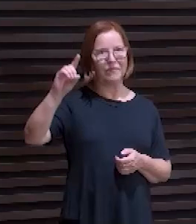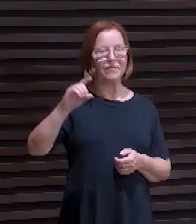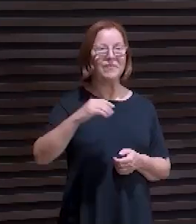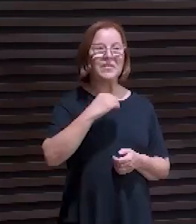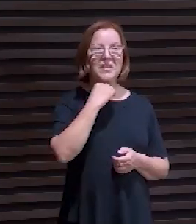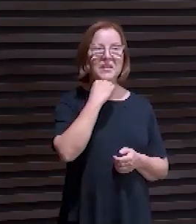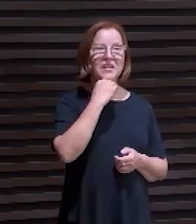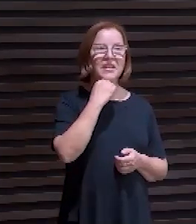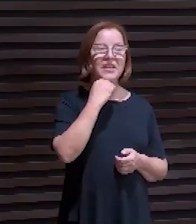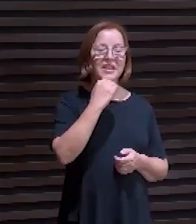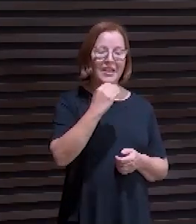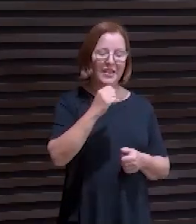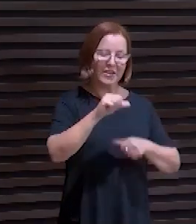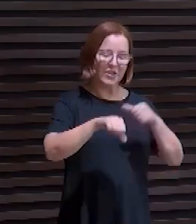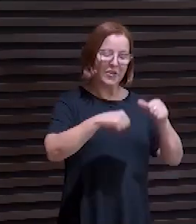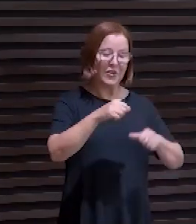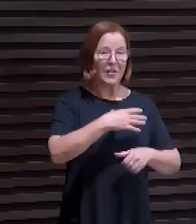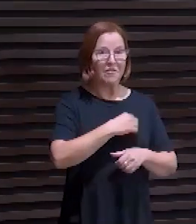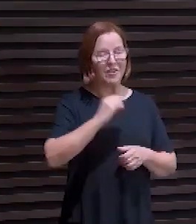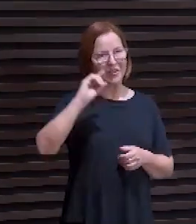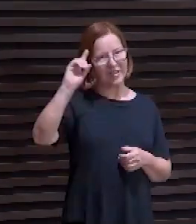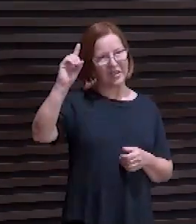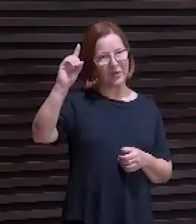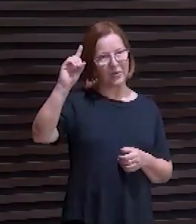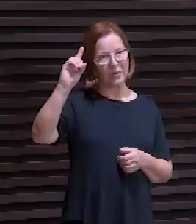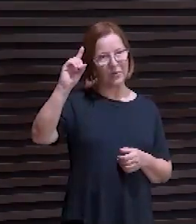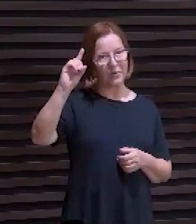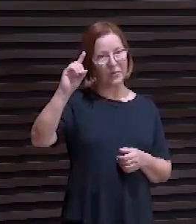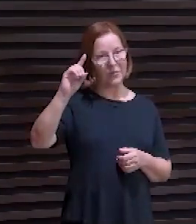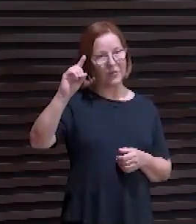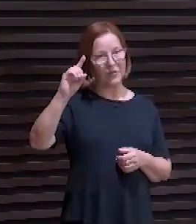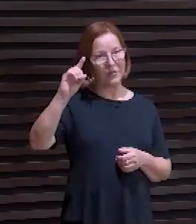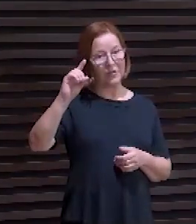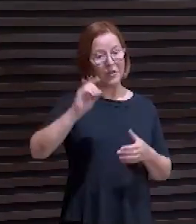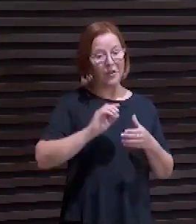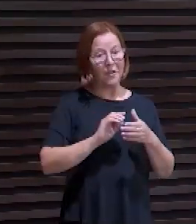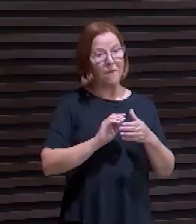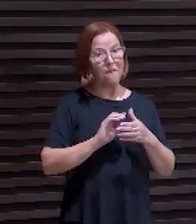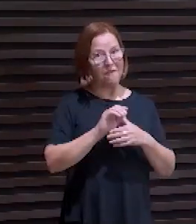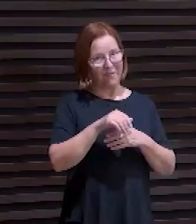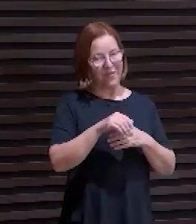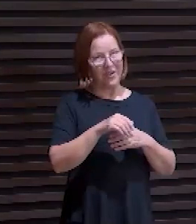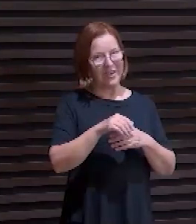Ninguém se torna filho de Deus a não ser por meio de Jesus Cristo.